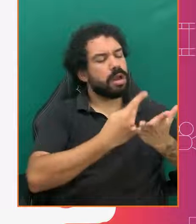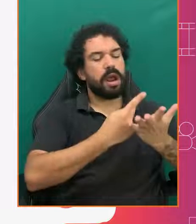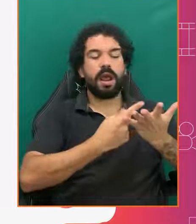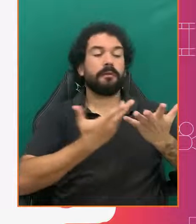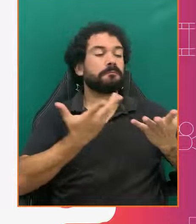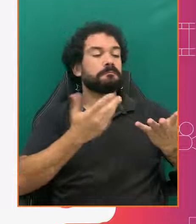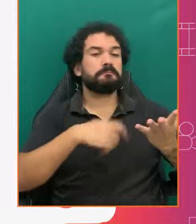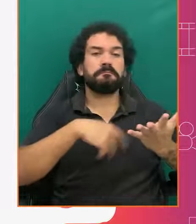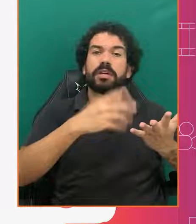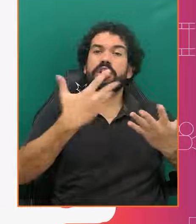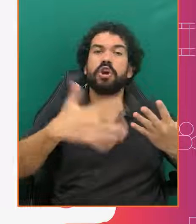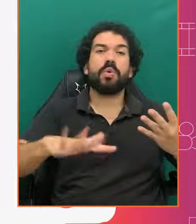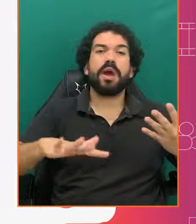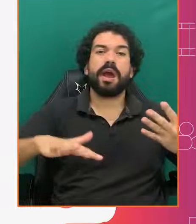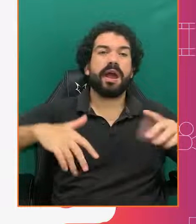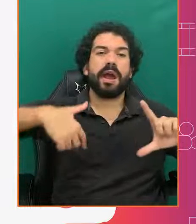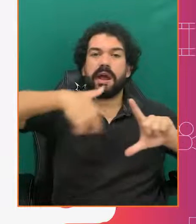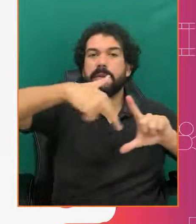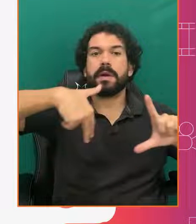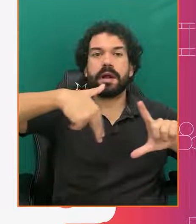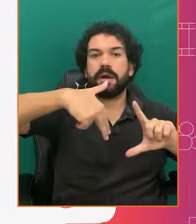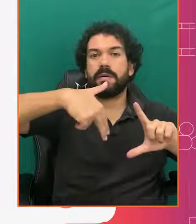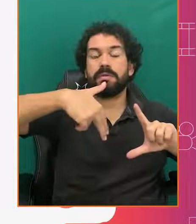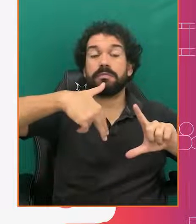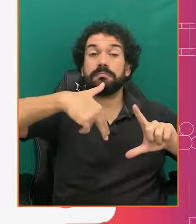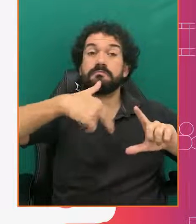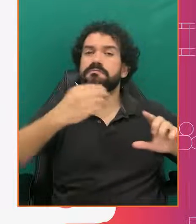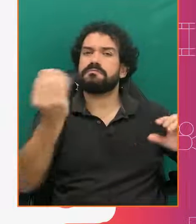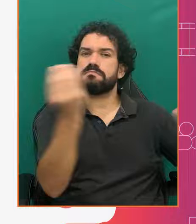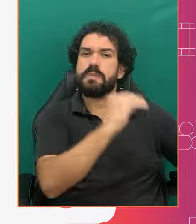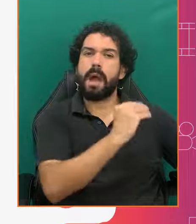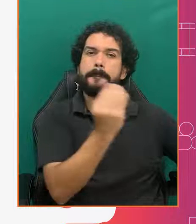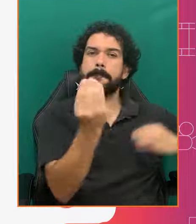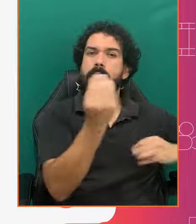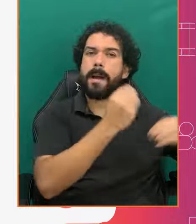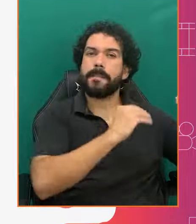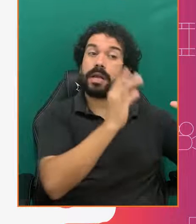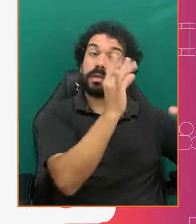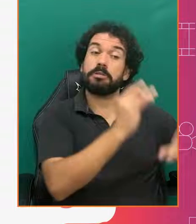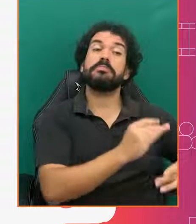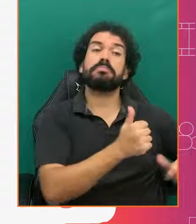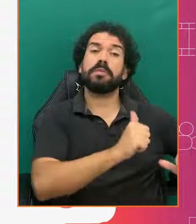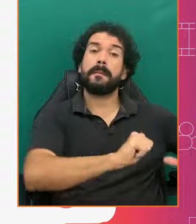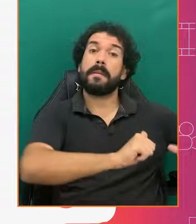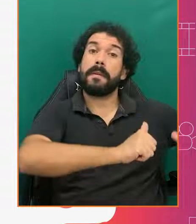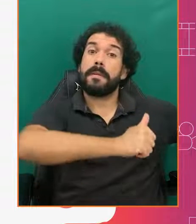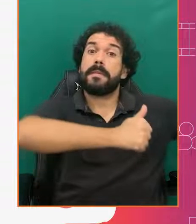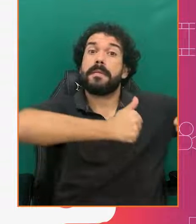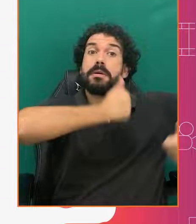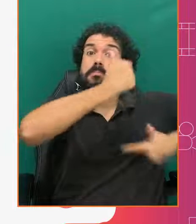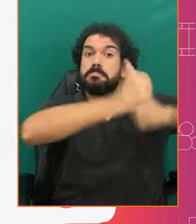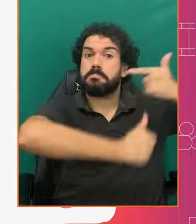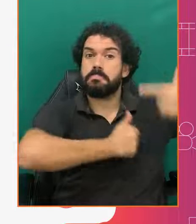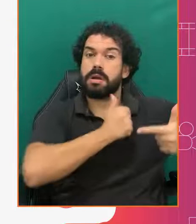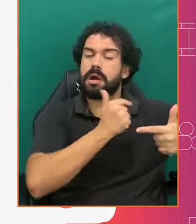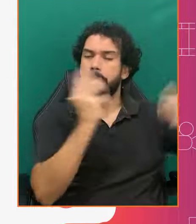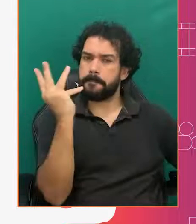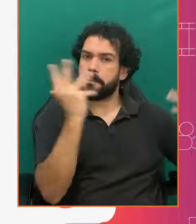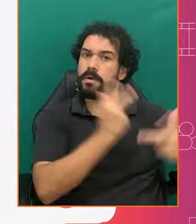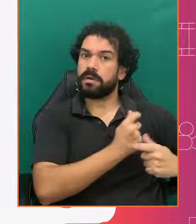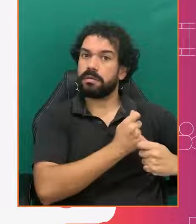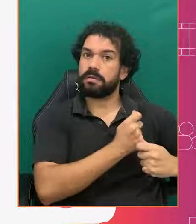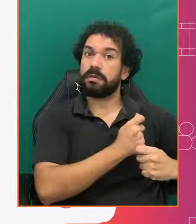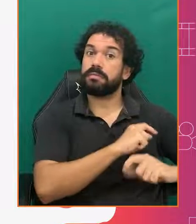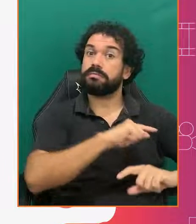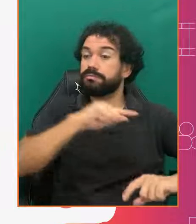desenhando sem o propósito de animar, você colocar bastante detalhes vai enriquecer o seu trabalho, vai deixar ele